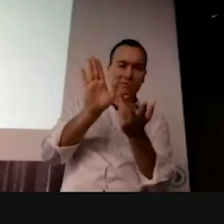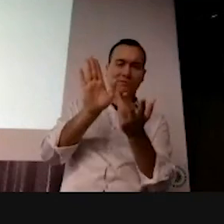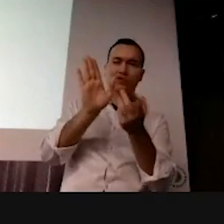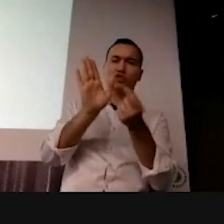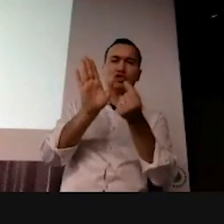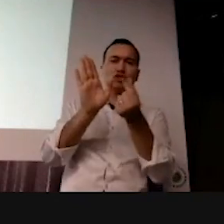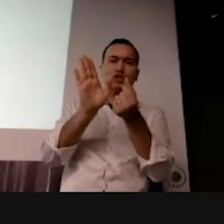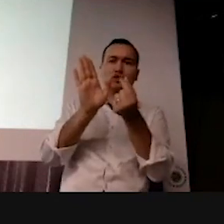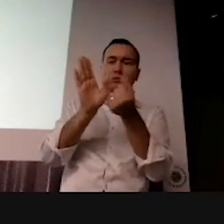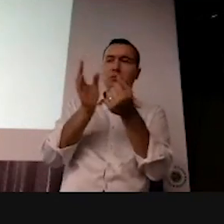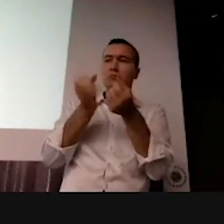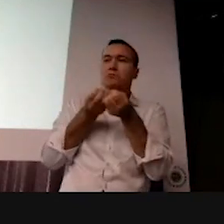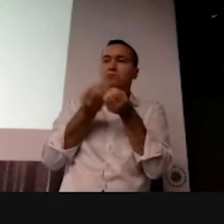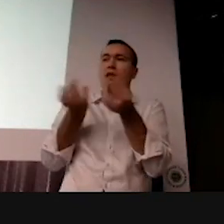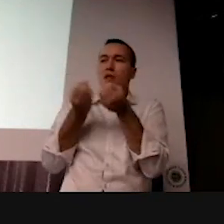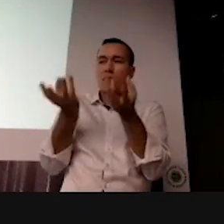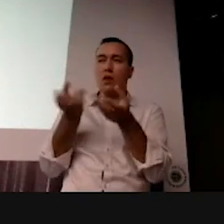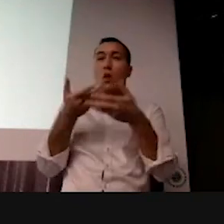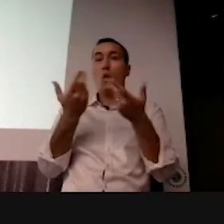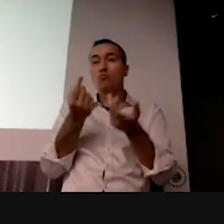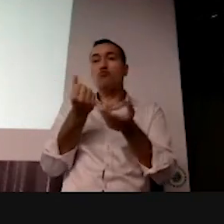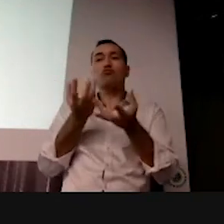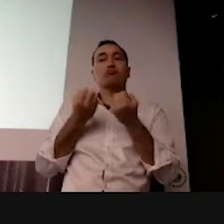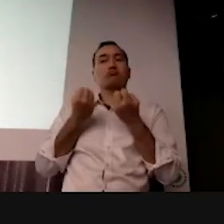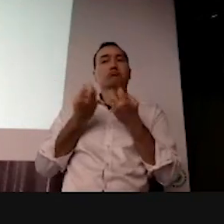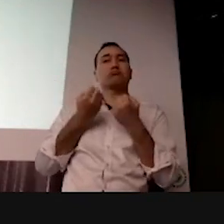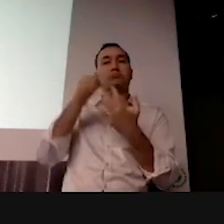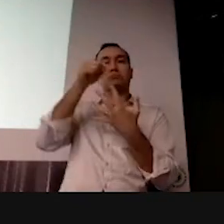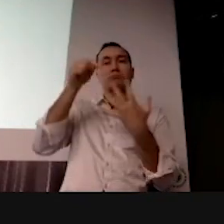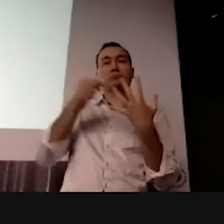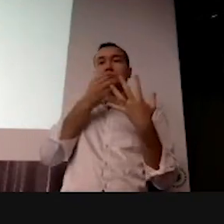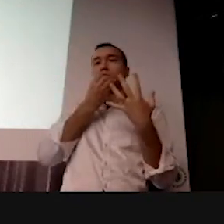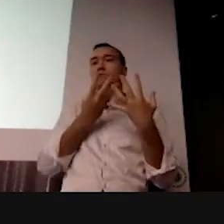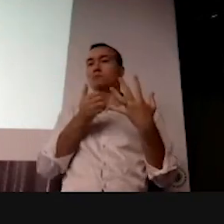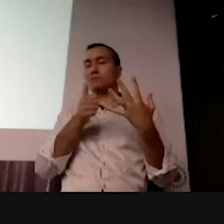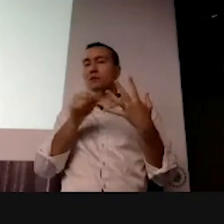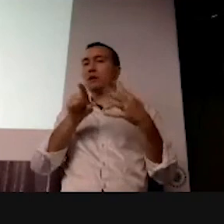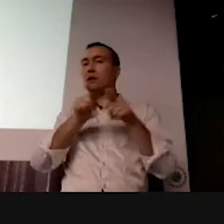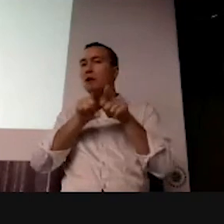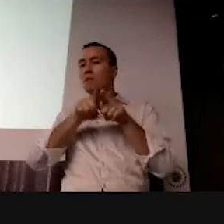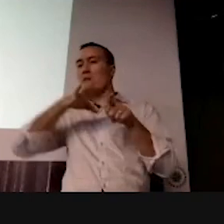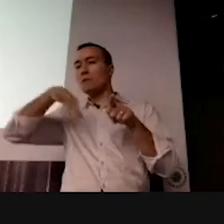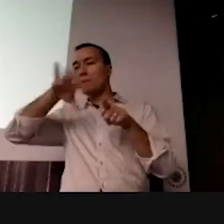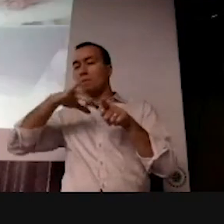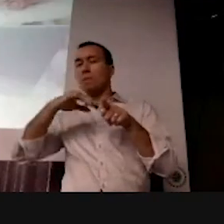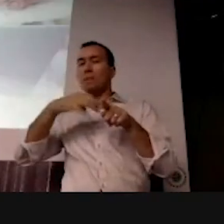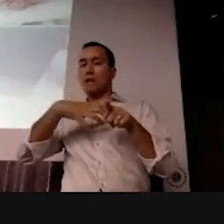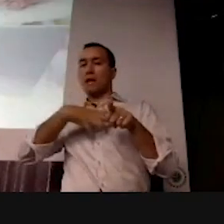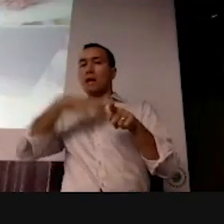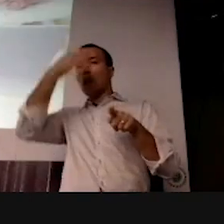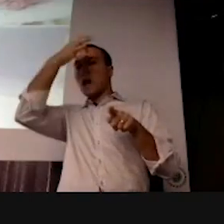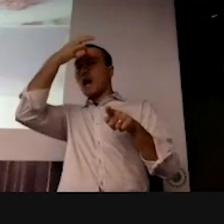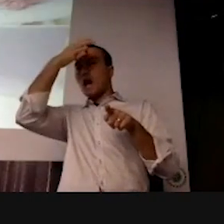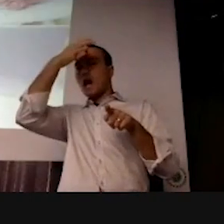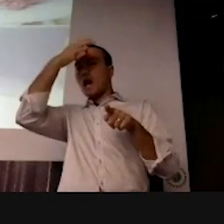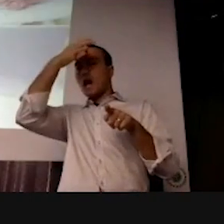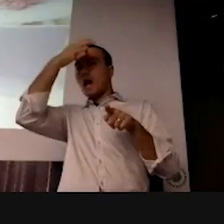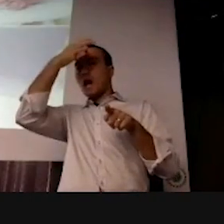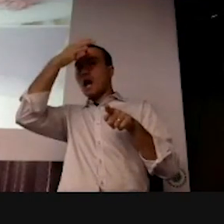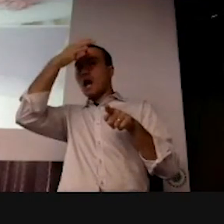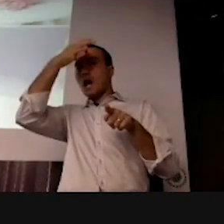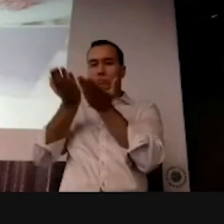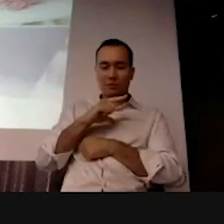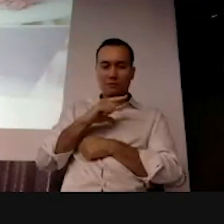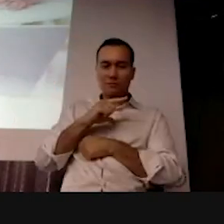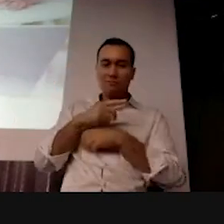tem benefício? E se tem equilíbrio emocional, pessoa de RH. E aí a gente se sente exatamente assim.